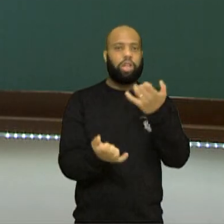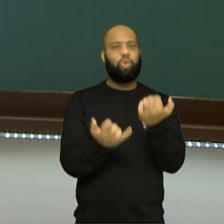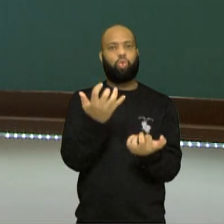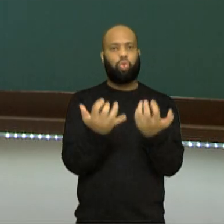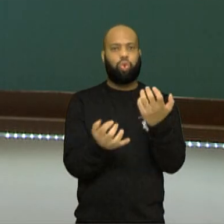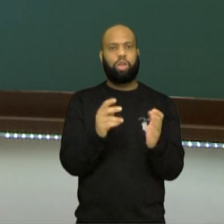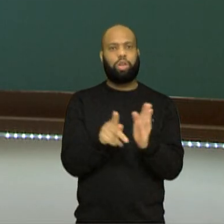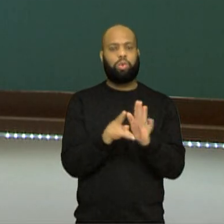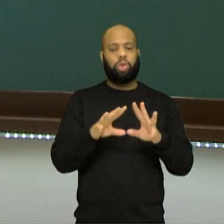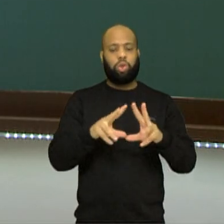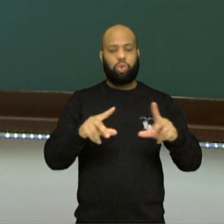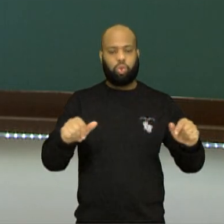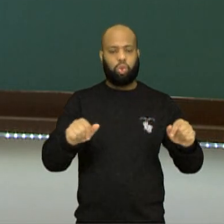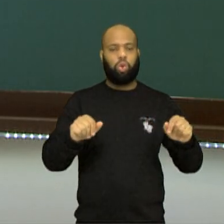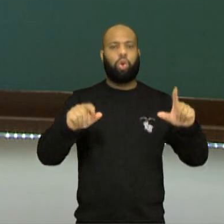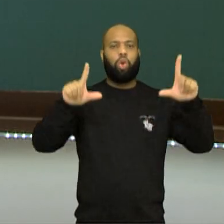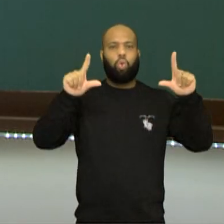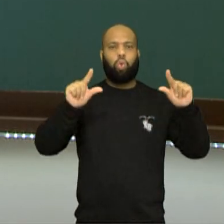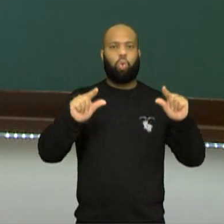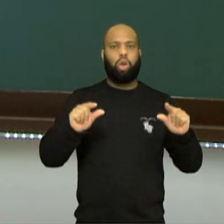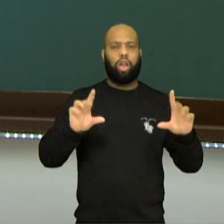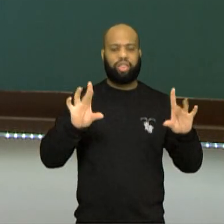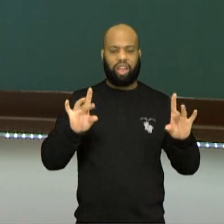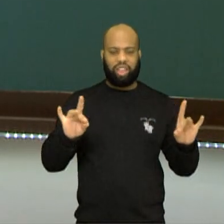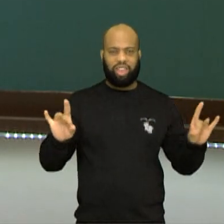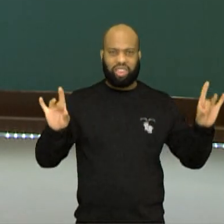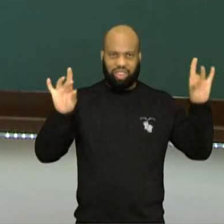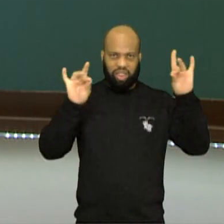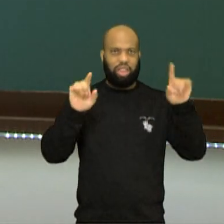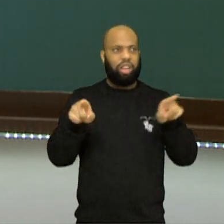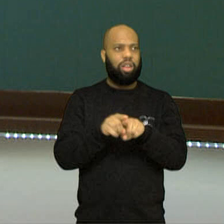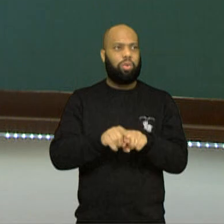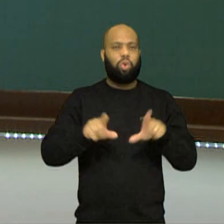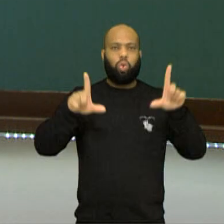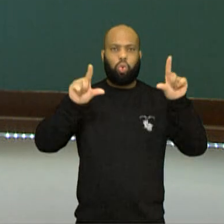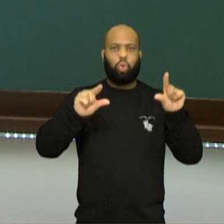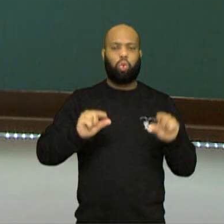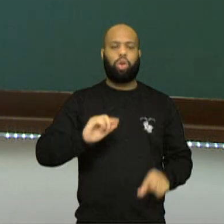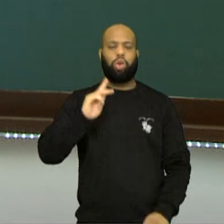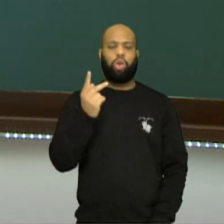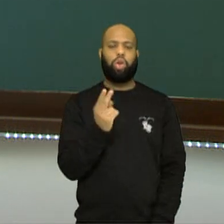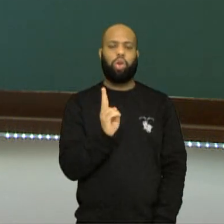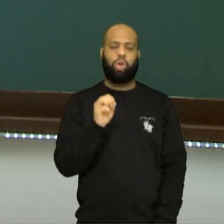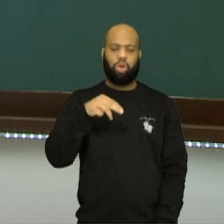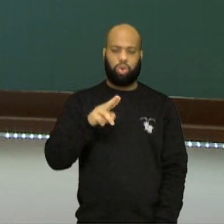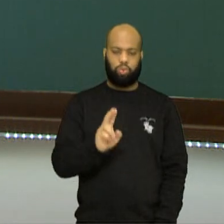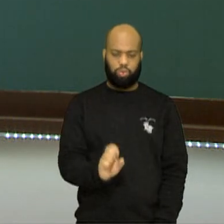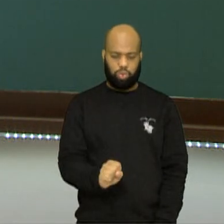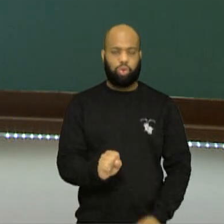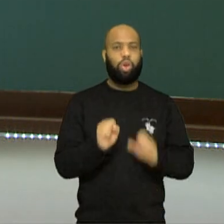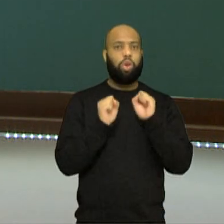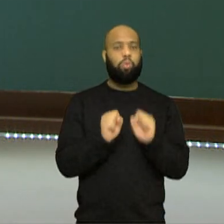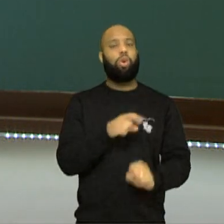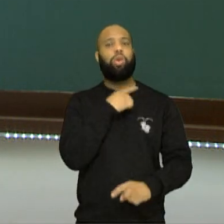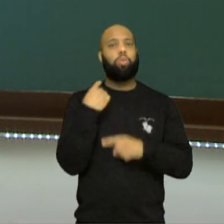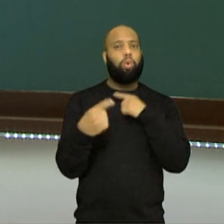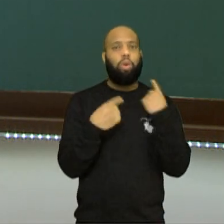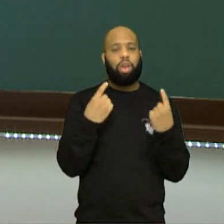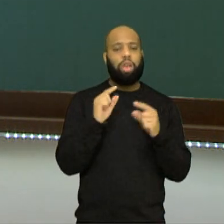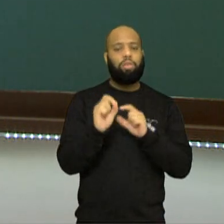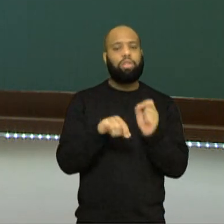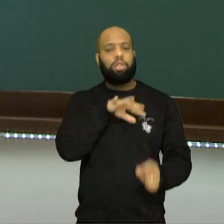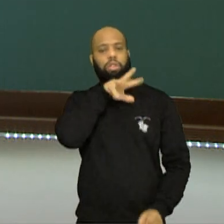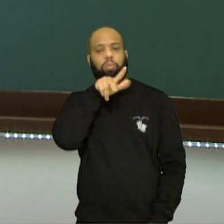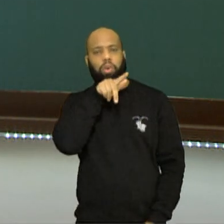solo. Diminui a umidade, diminui a quantidade de humus, pode levar à mortalidade de